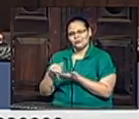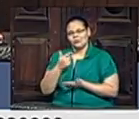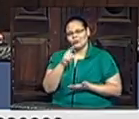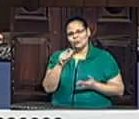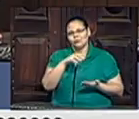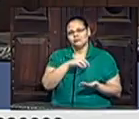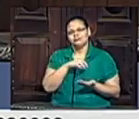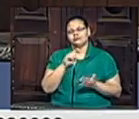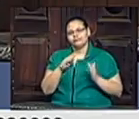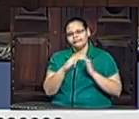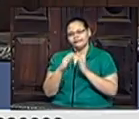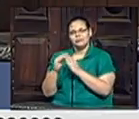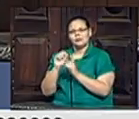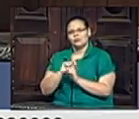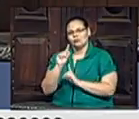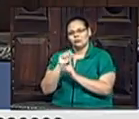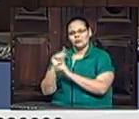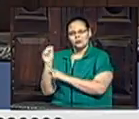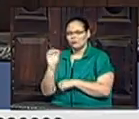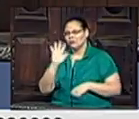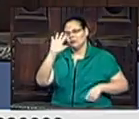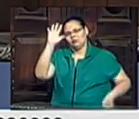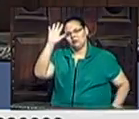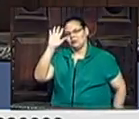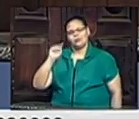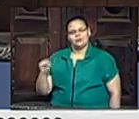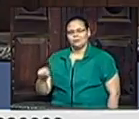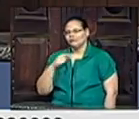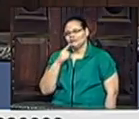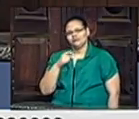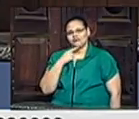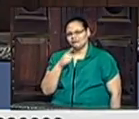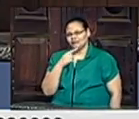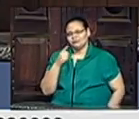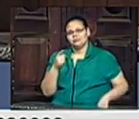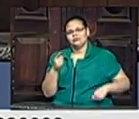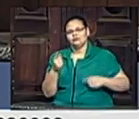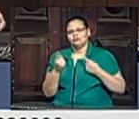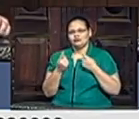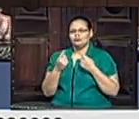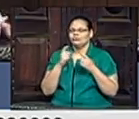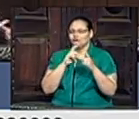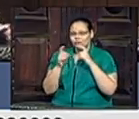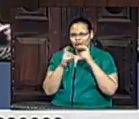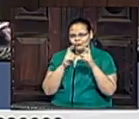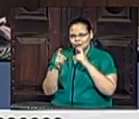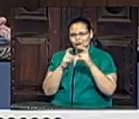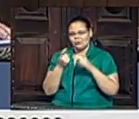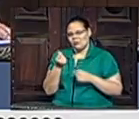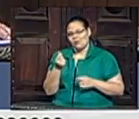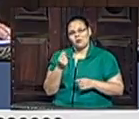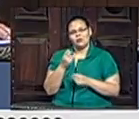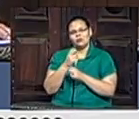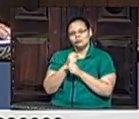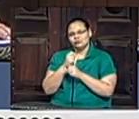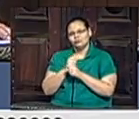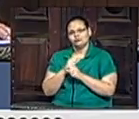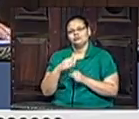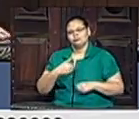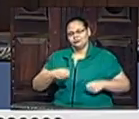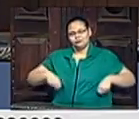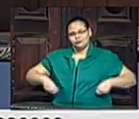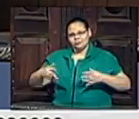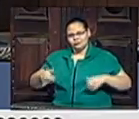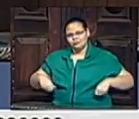alugados a gastos absurdos. Ele não consegue discutir a previsão de gastos absurda com